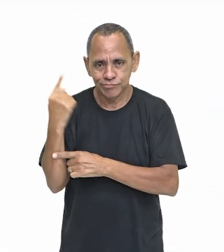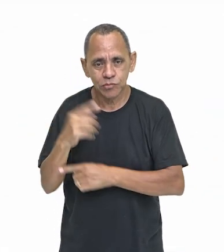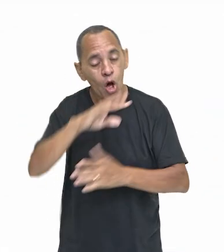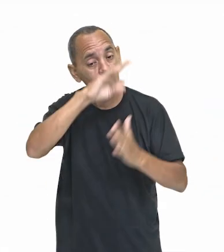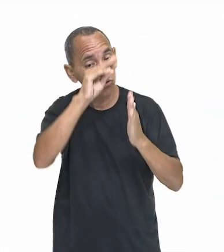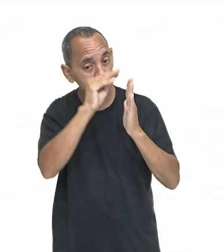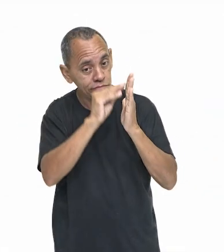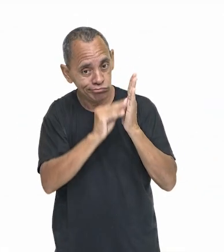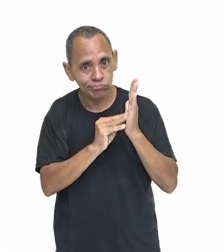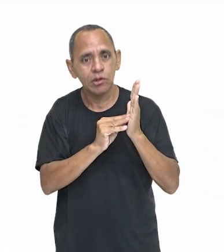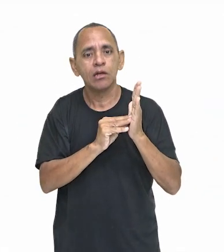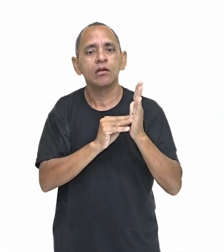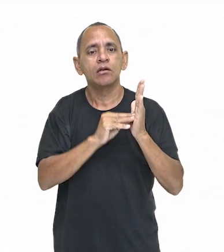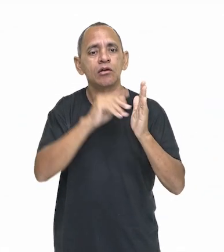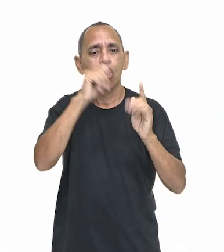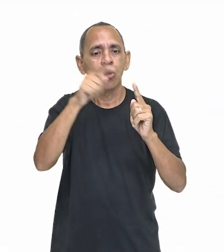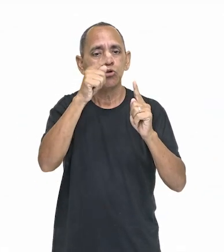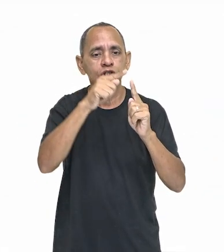de conhecimento.